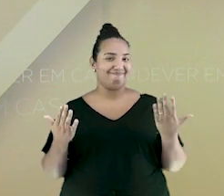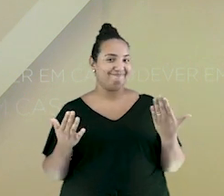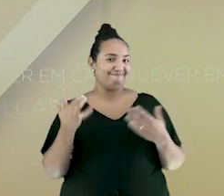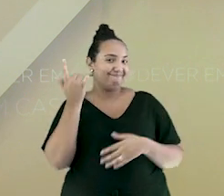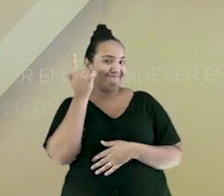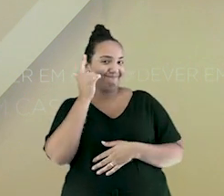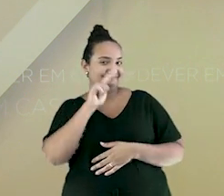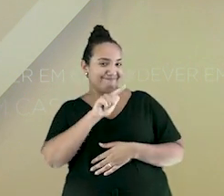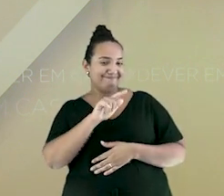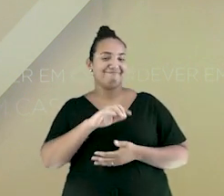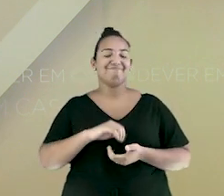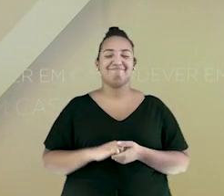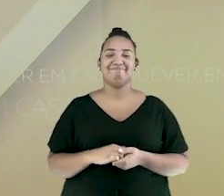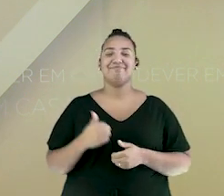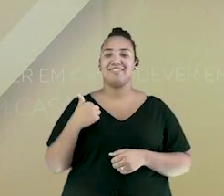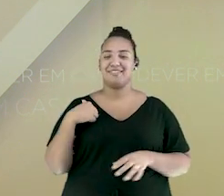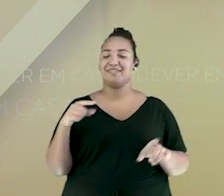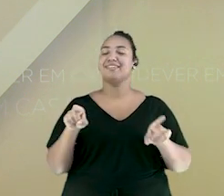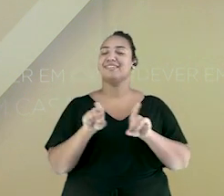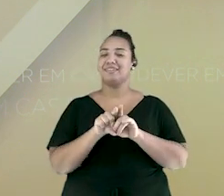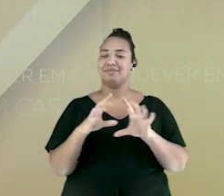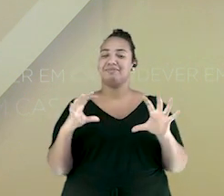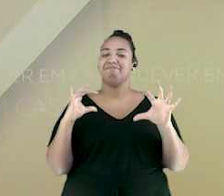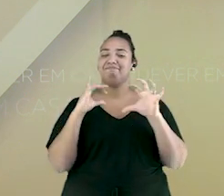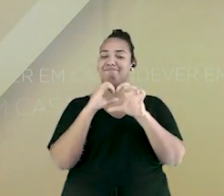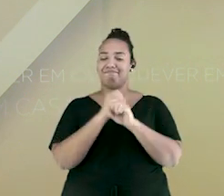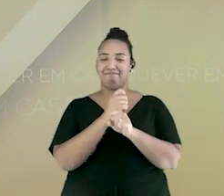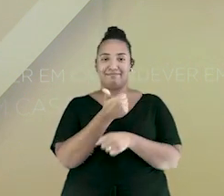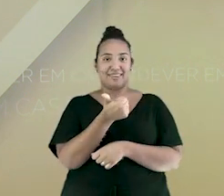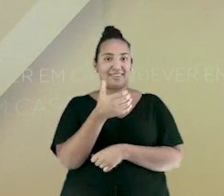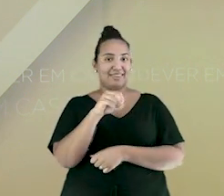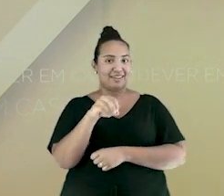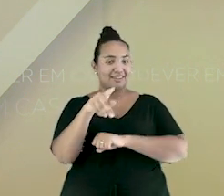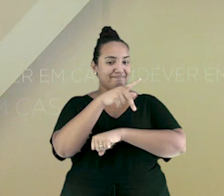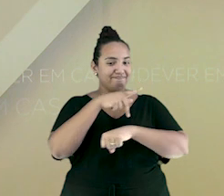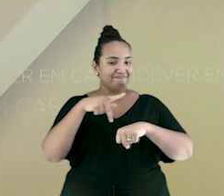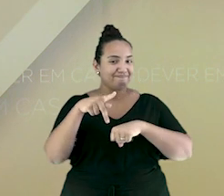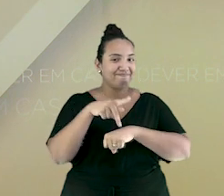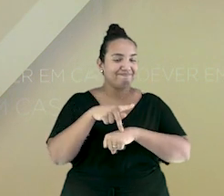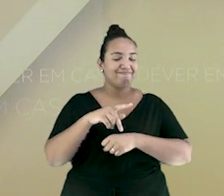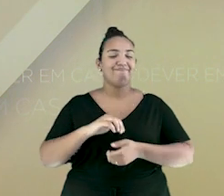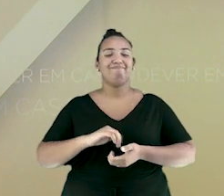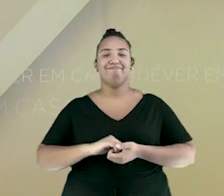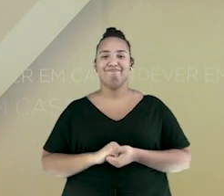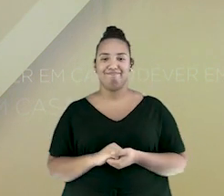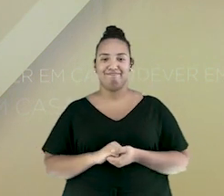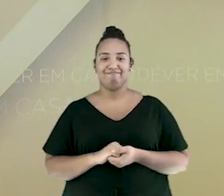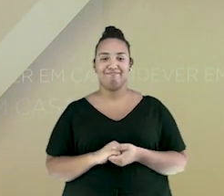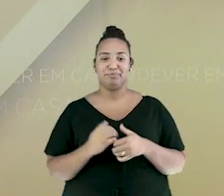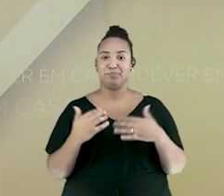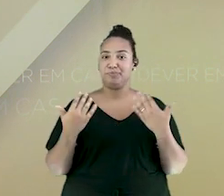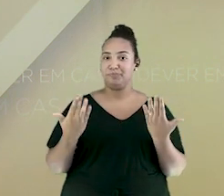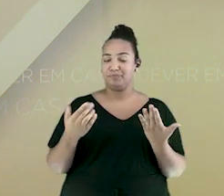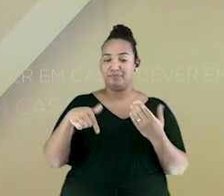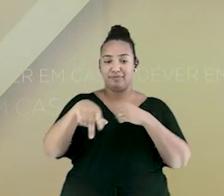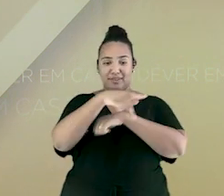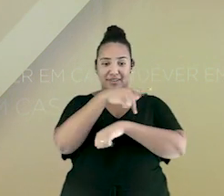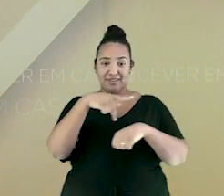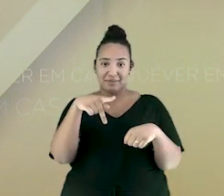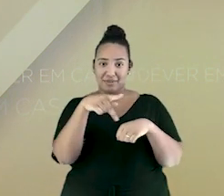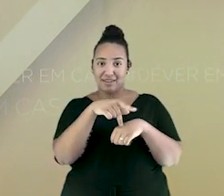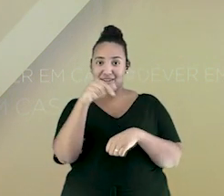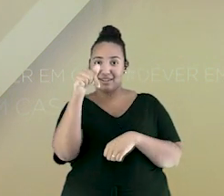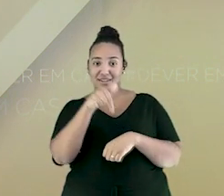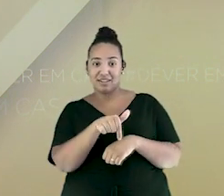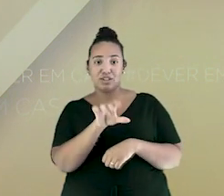Conseguiu? Eu também contei. E são 10 países. Aliás, desses países